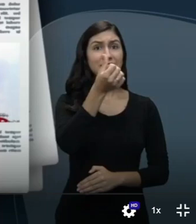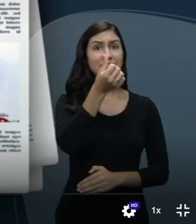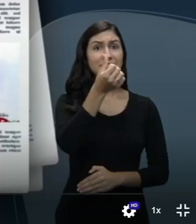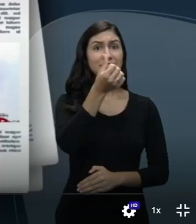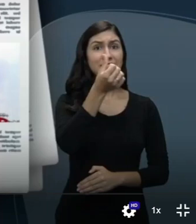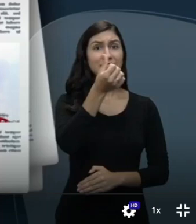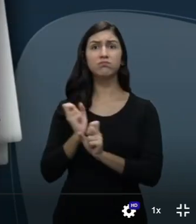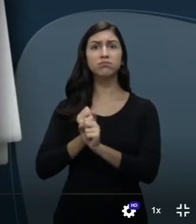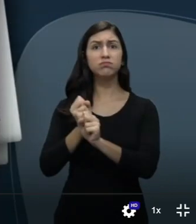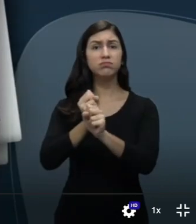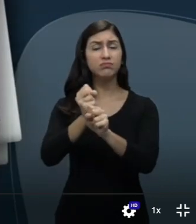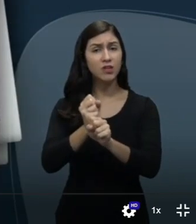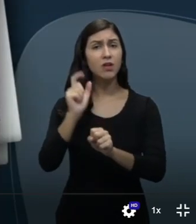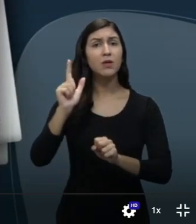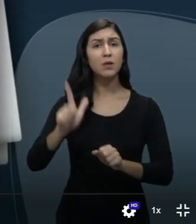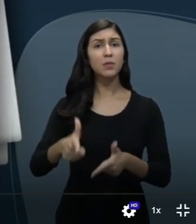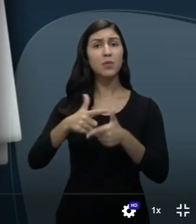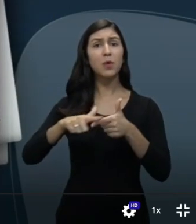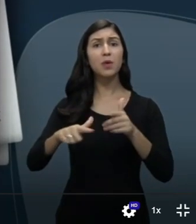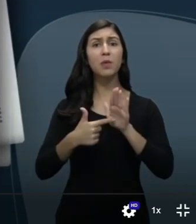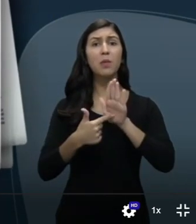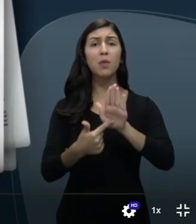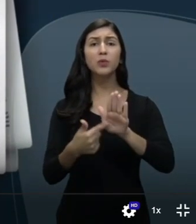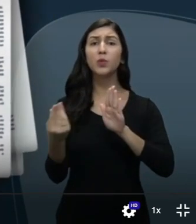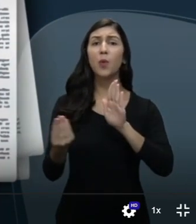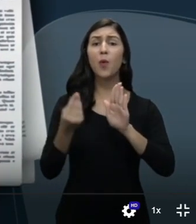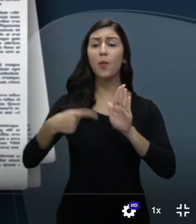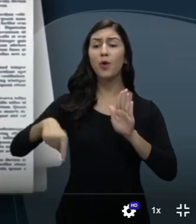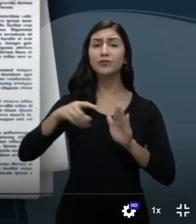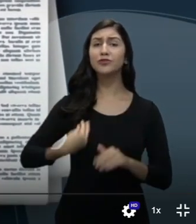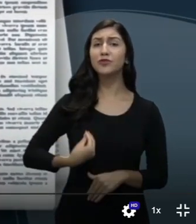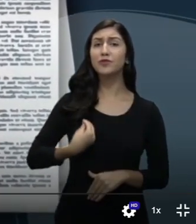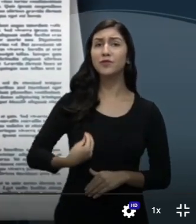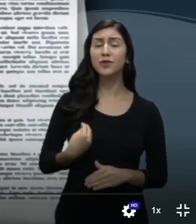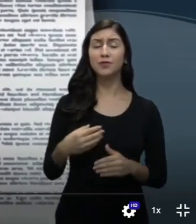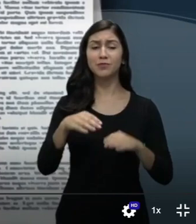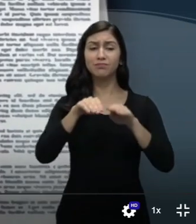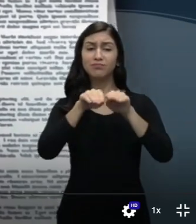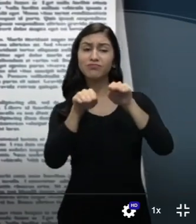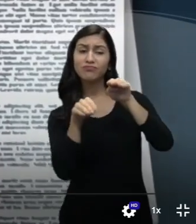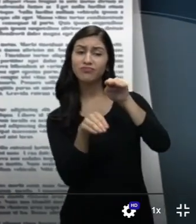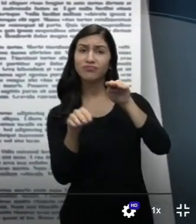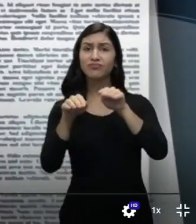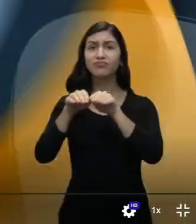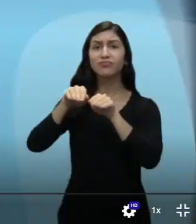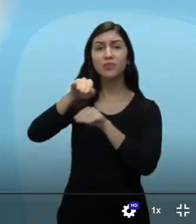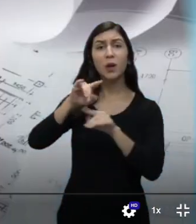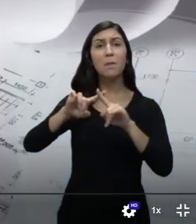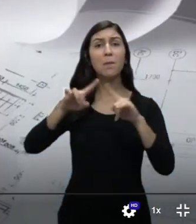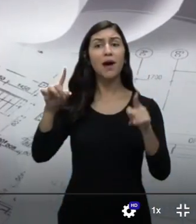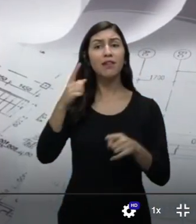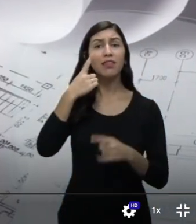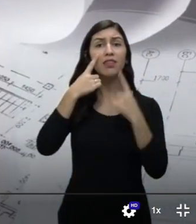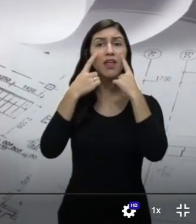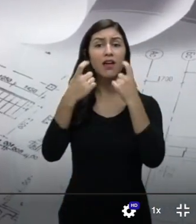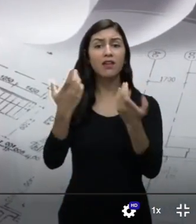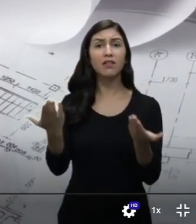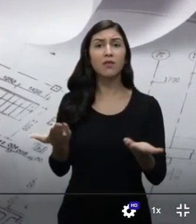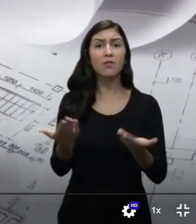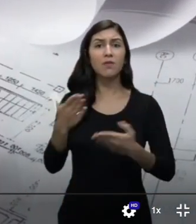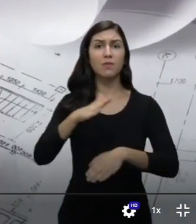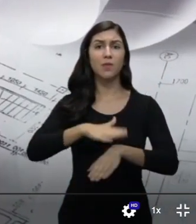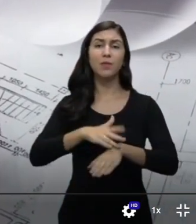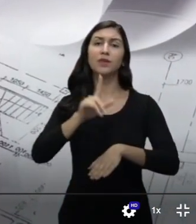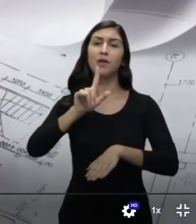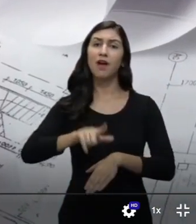tempo? Isso é um problema que mostra como vivemos numa estrutura desigual. Mas o que interessa para a gente nesse momento